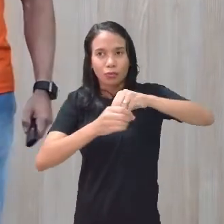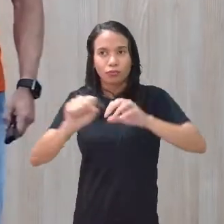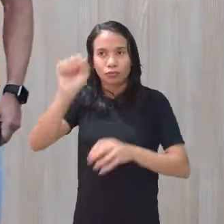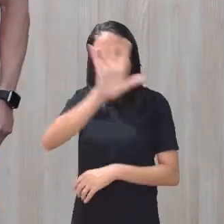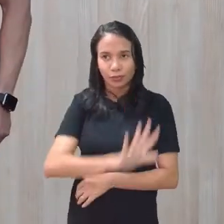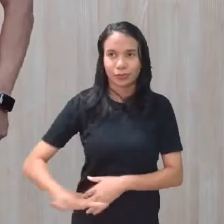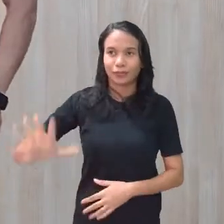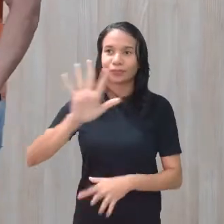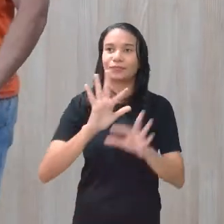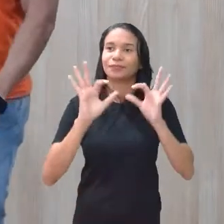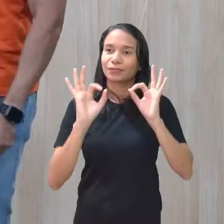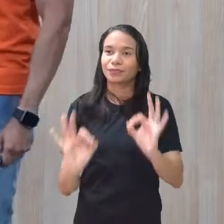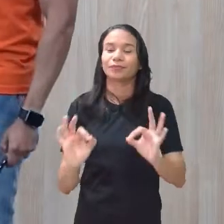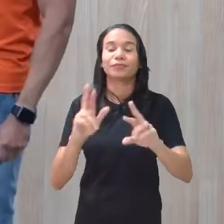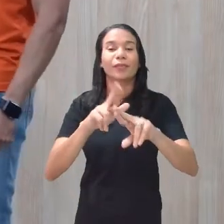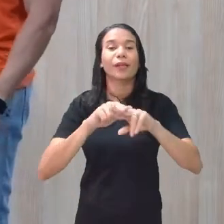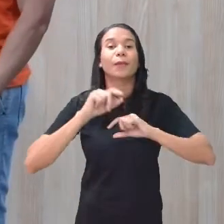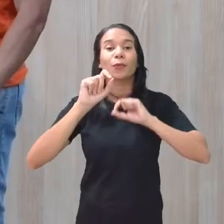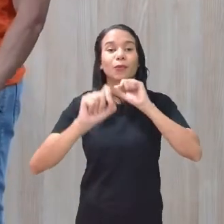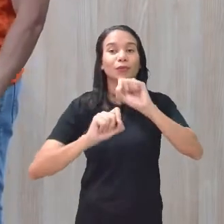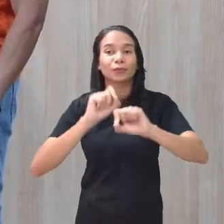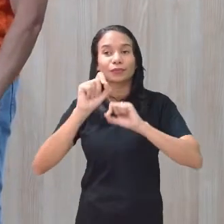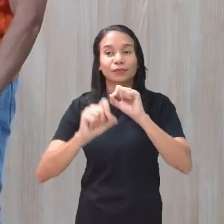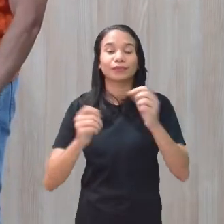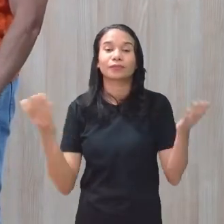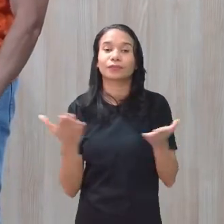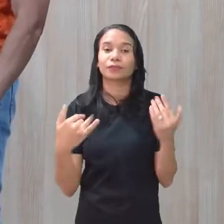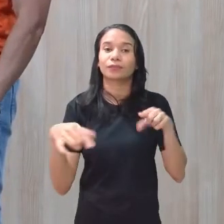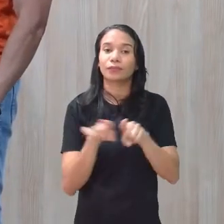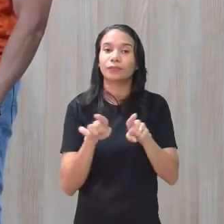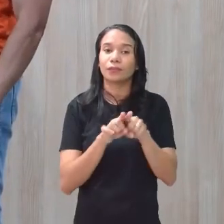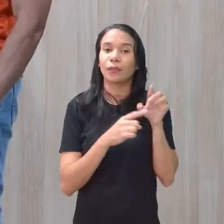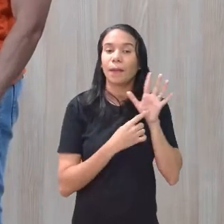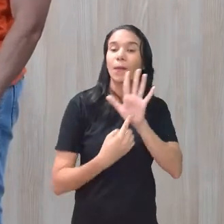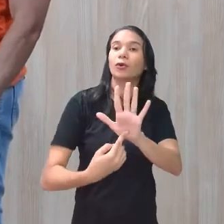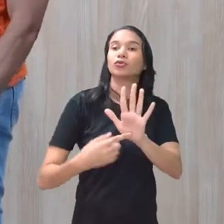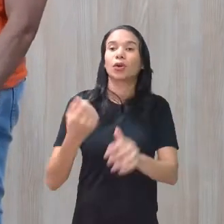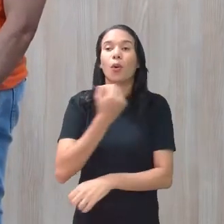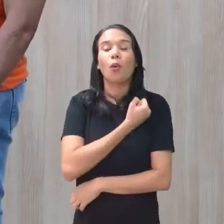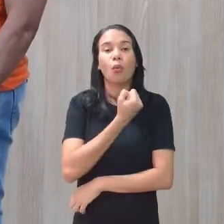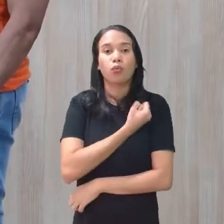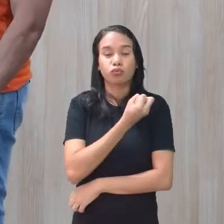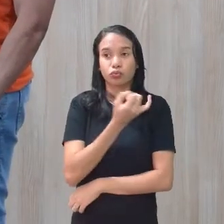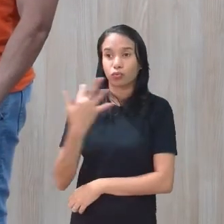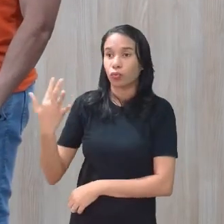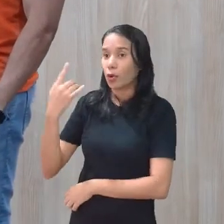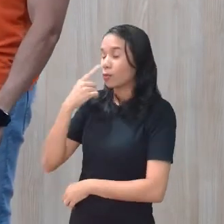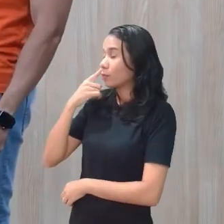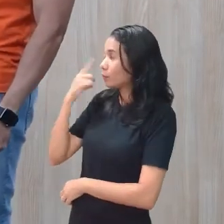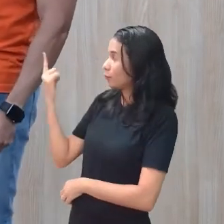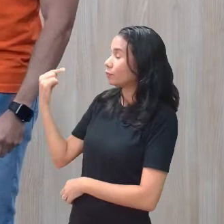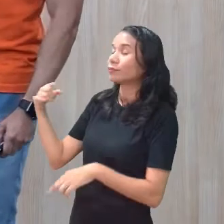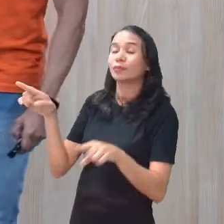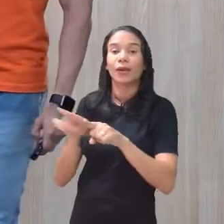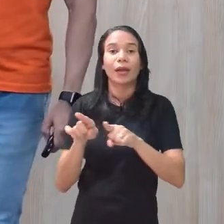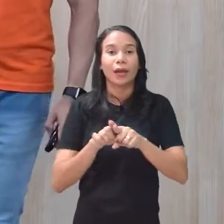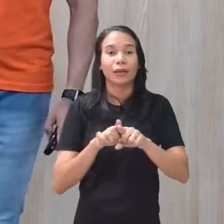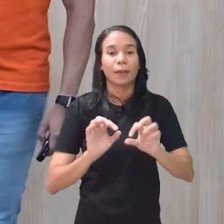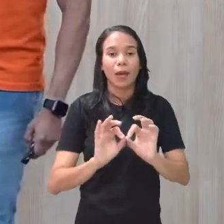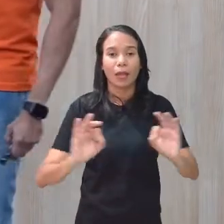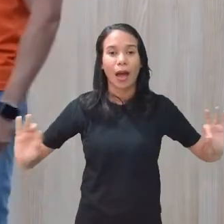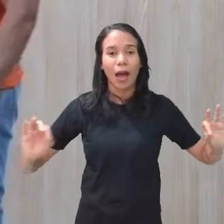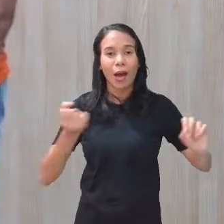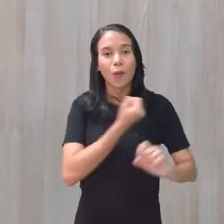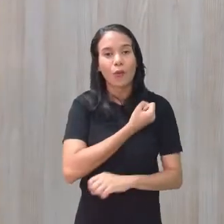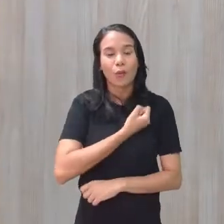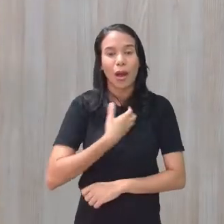numéricos, tá bom? Então, eu posso encontrar esses números racionais aí na reta numérica